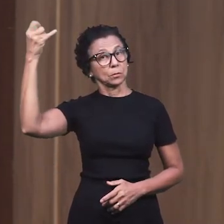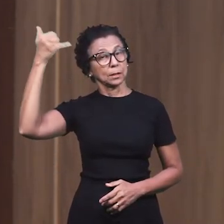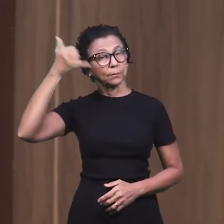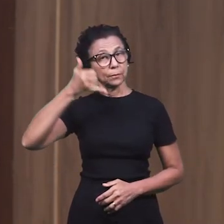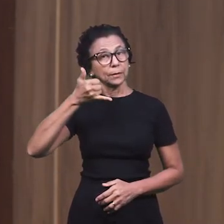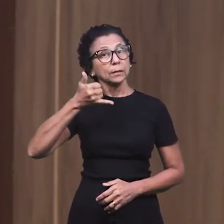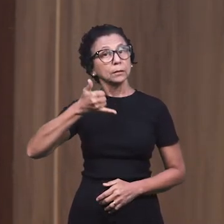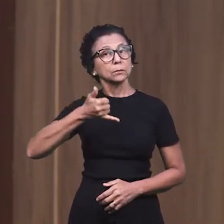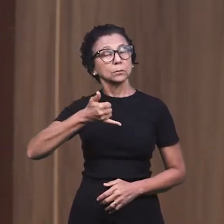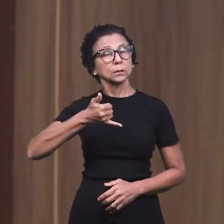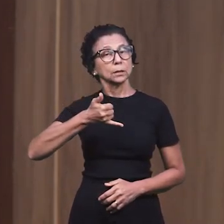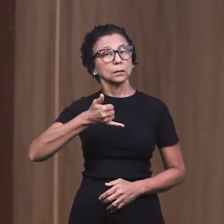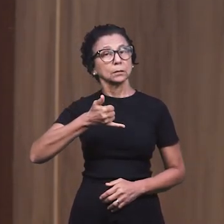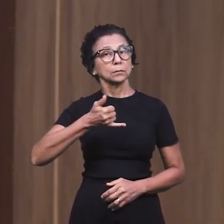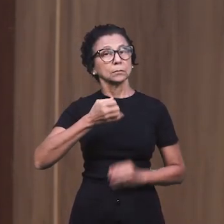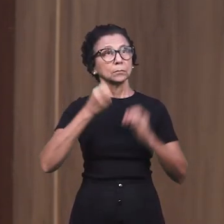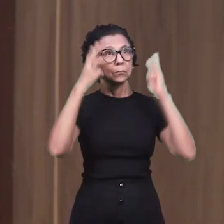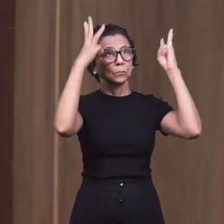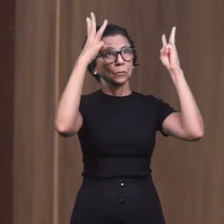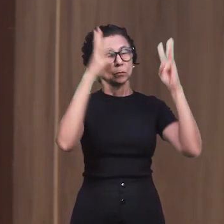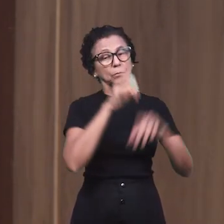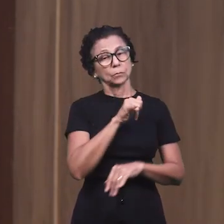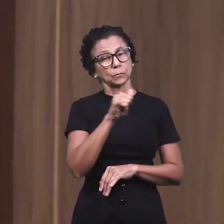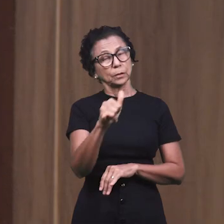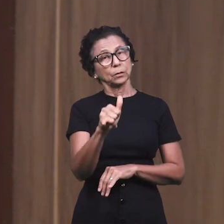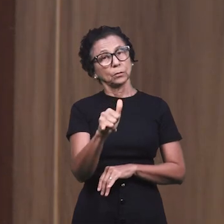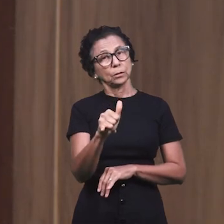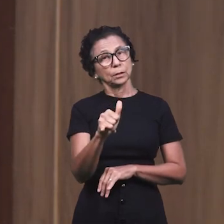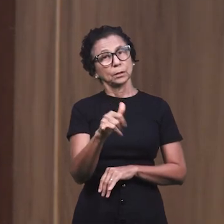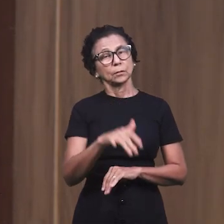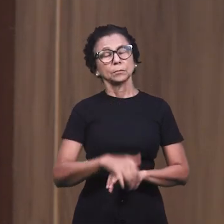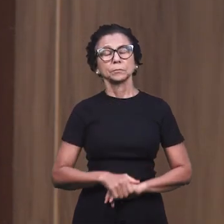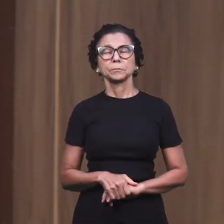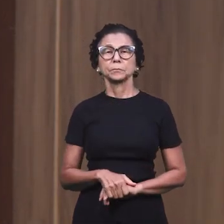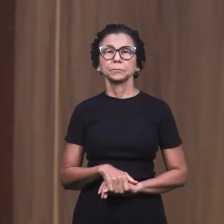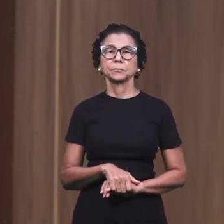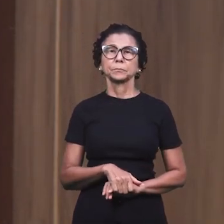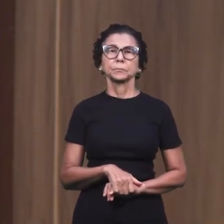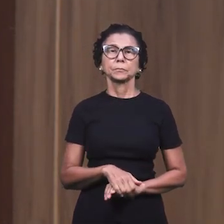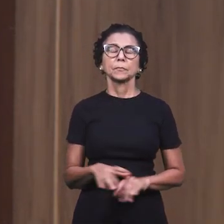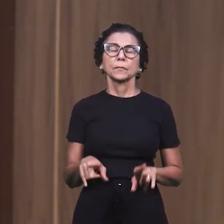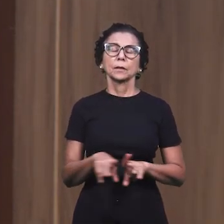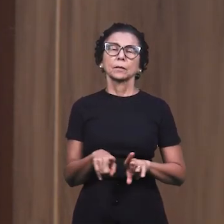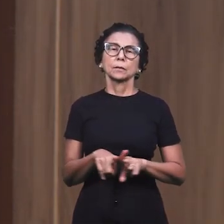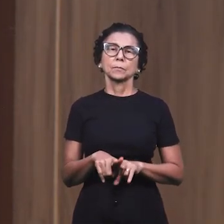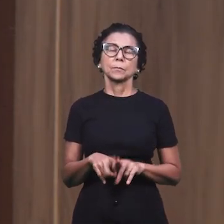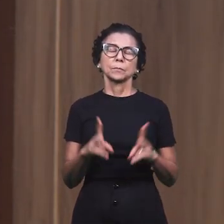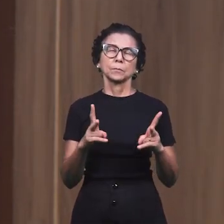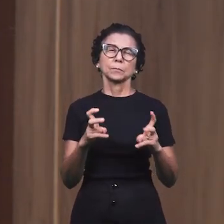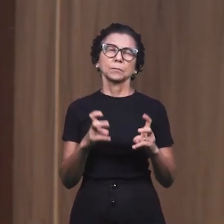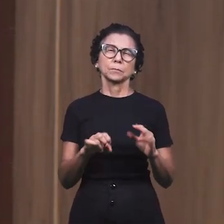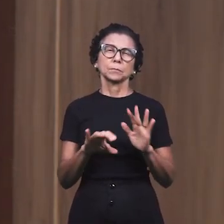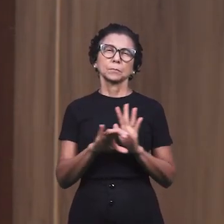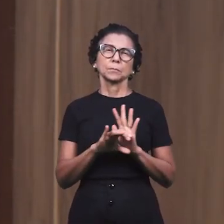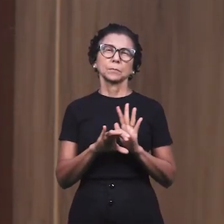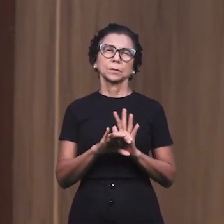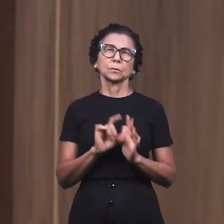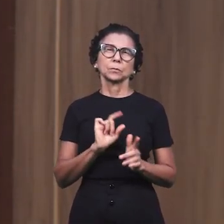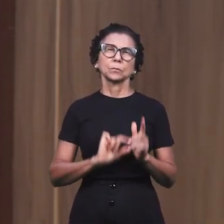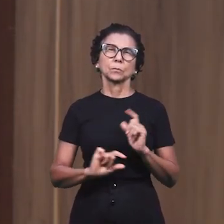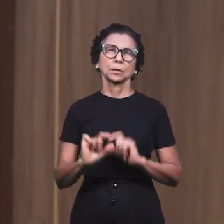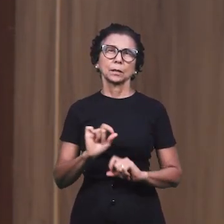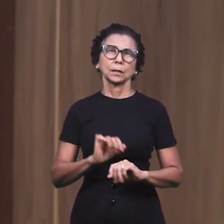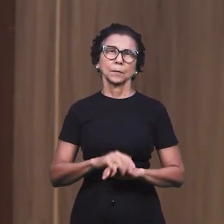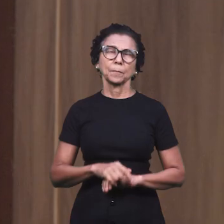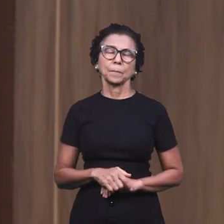sendo transmitida. Então, ele tinha que ser obedecido. O outro ponto importante que a gente percebe lendo esse capítulo que é o seguinte,